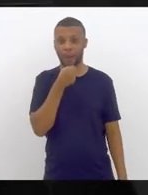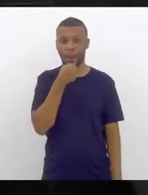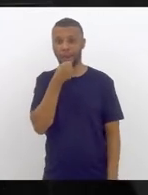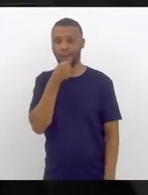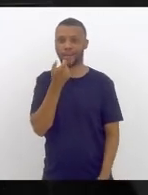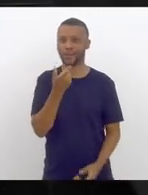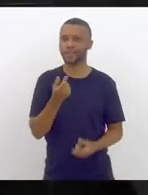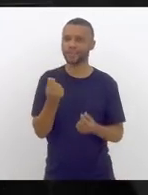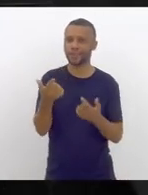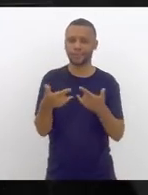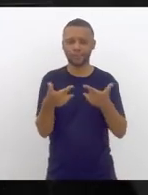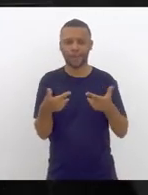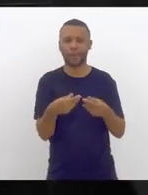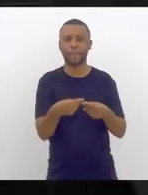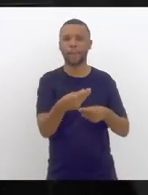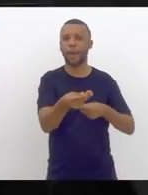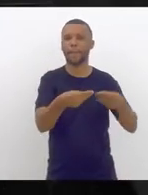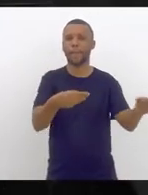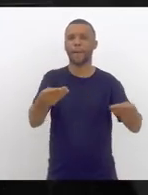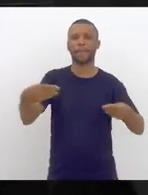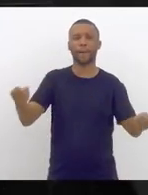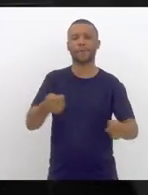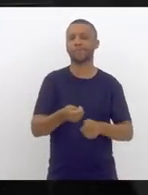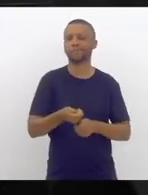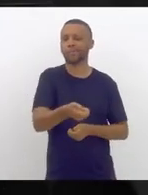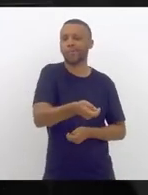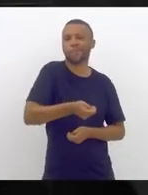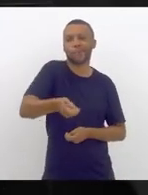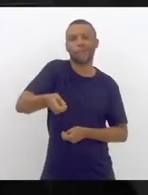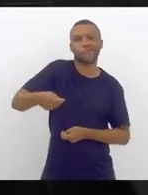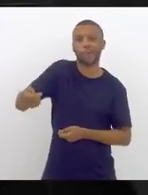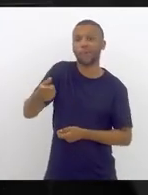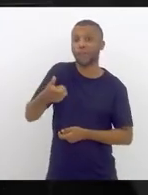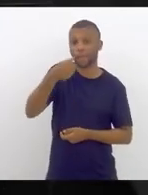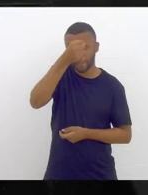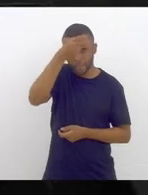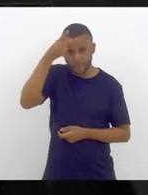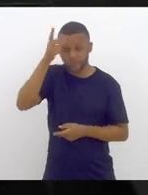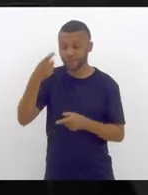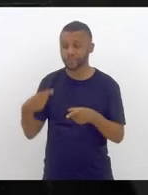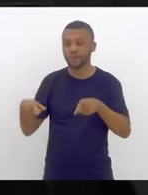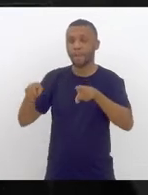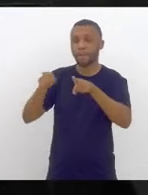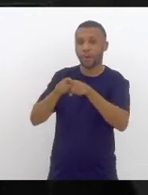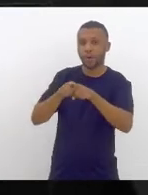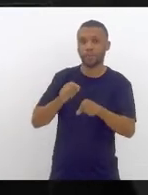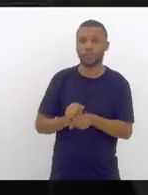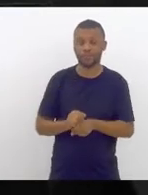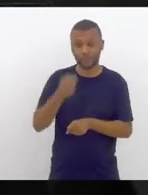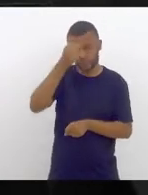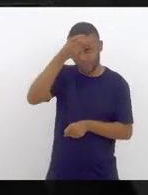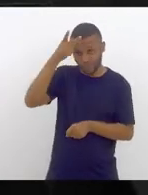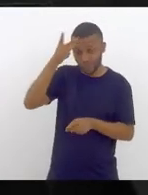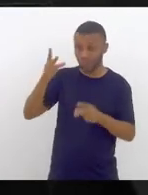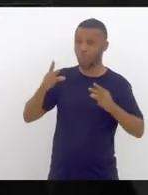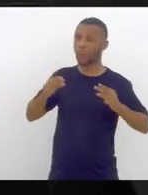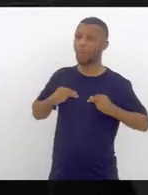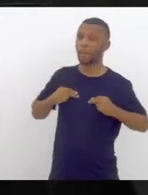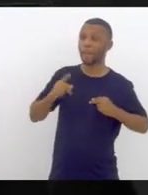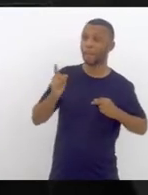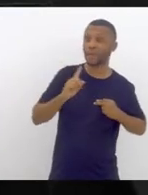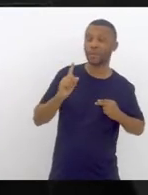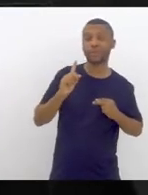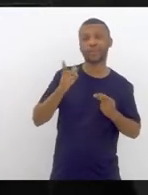cheques distribuindo bonificações a Prefeitos que com ele se alinhassem enfim não que as prefeituras não mereçam receber